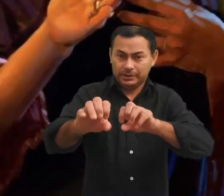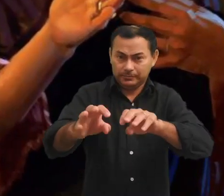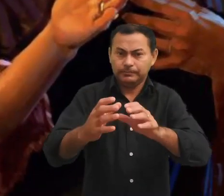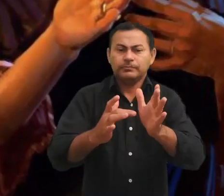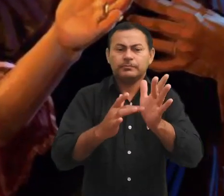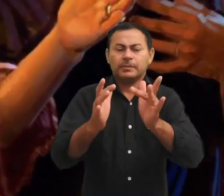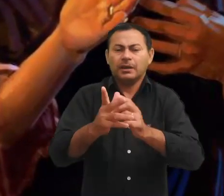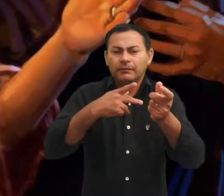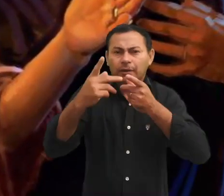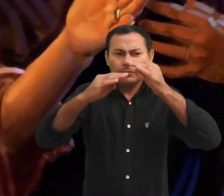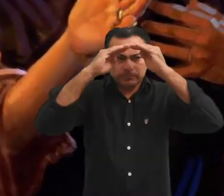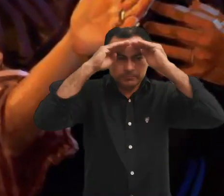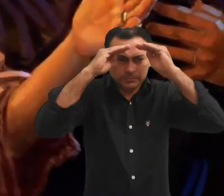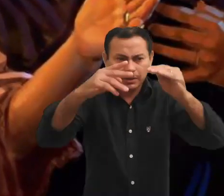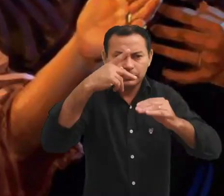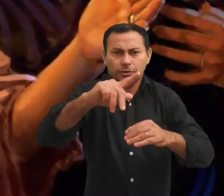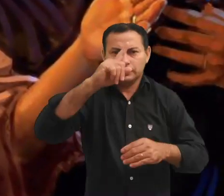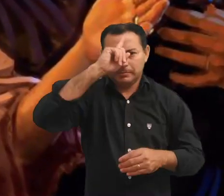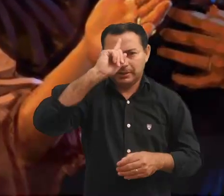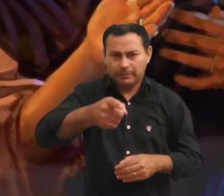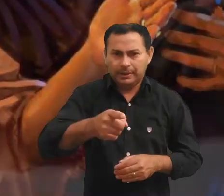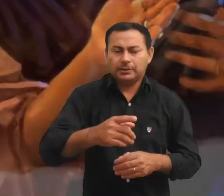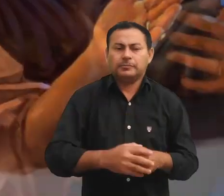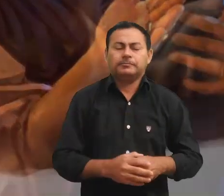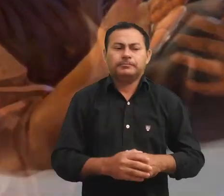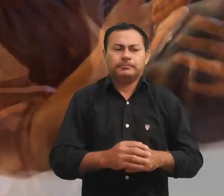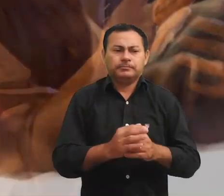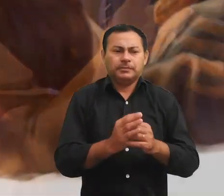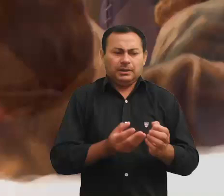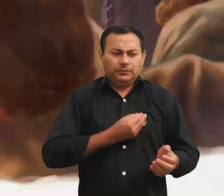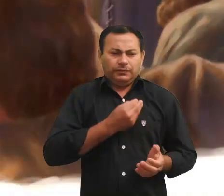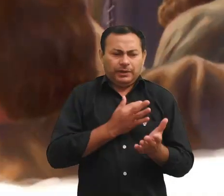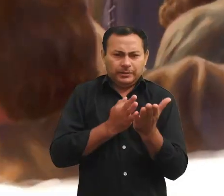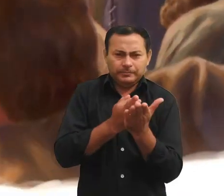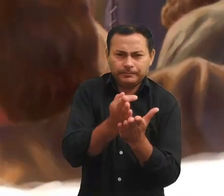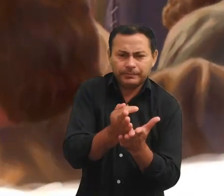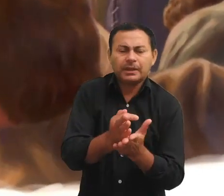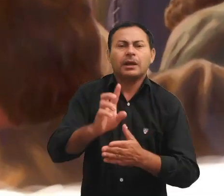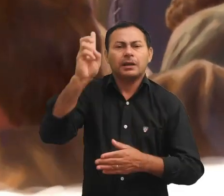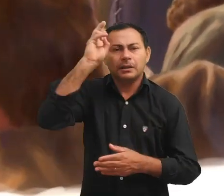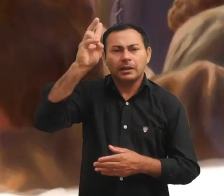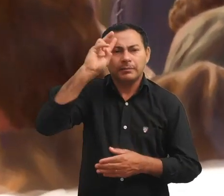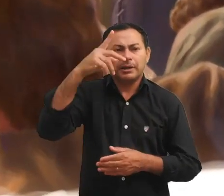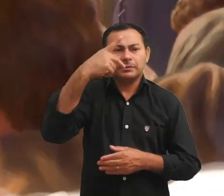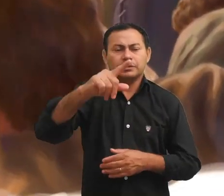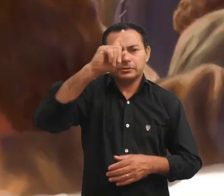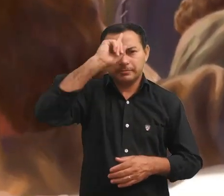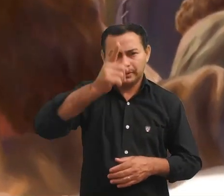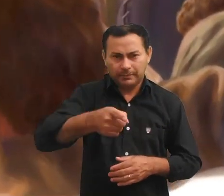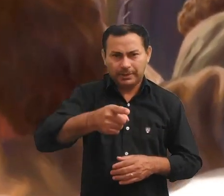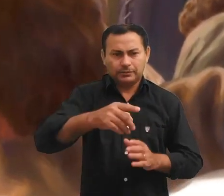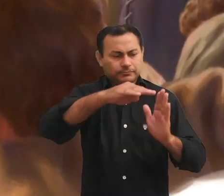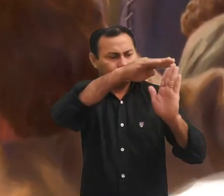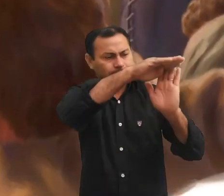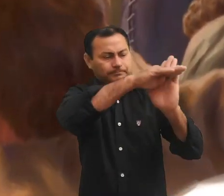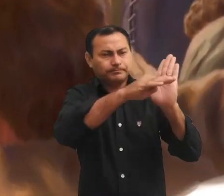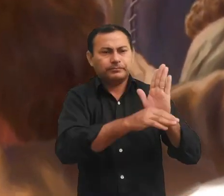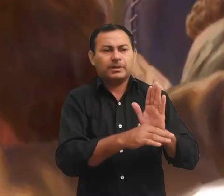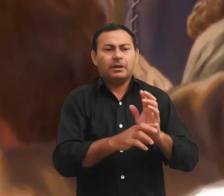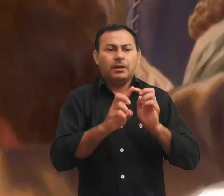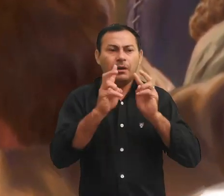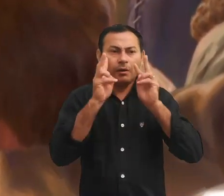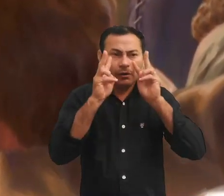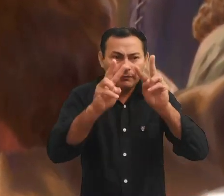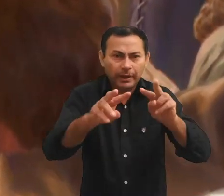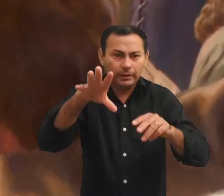ensino. Jesus falou sobre obedecer os seus mandamentos, reter os seus mandamentos, lembrar dos seus